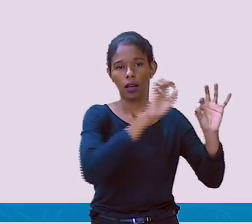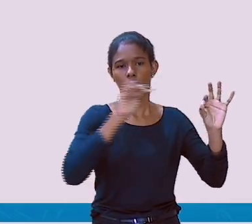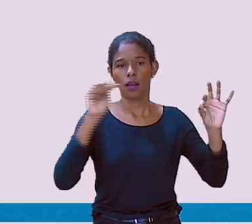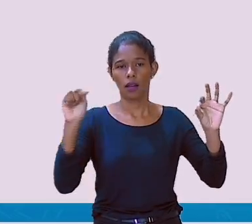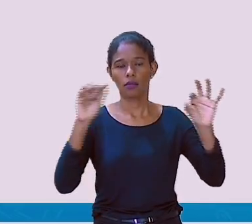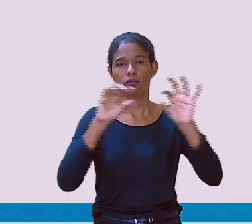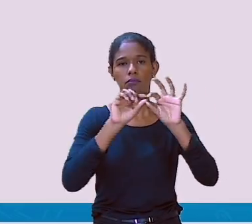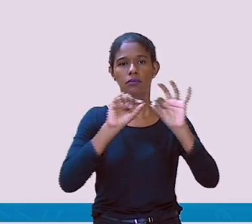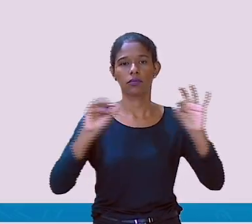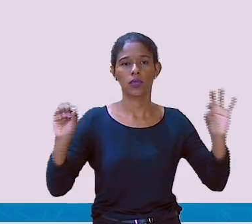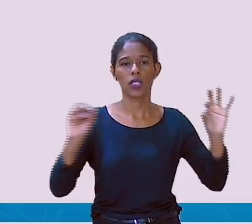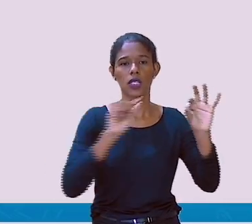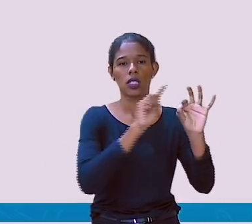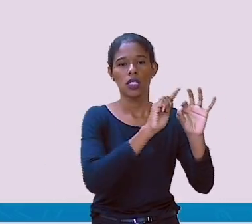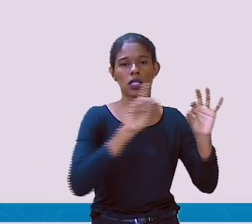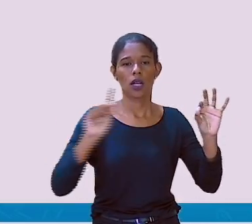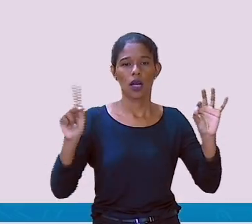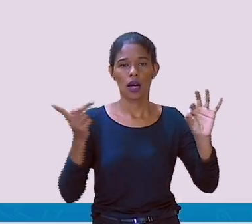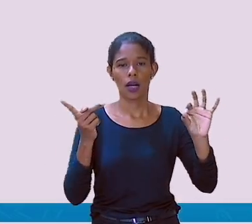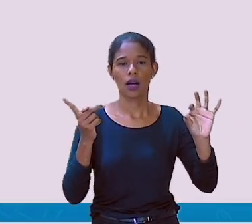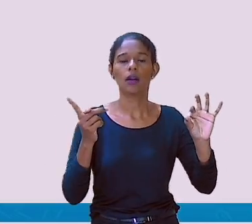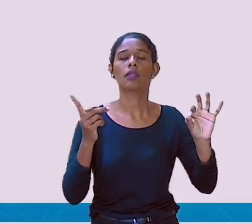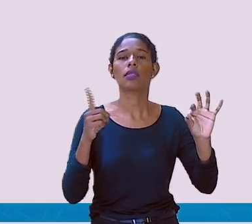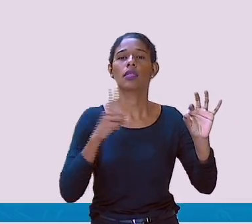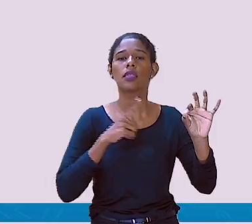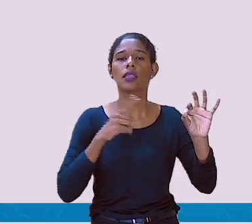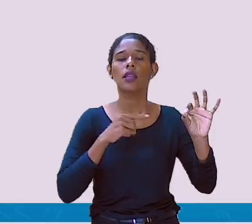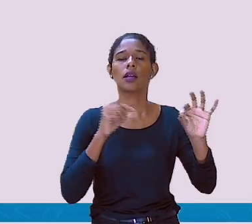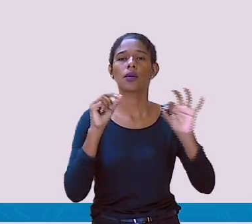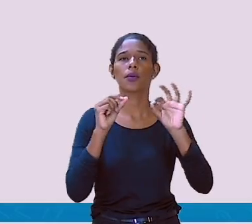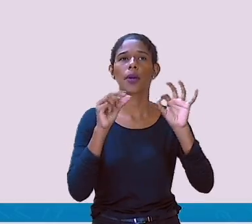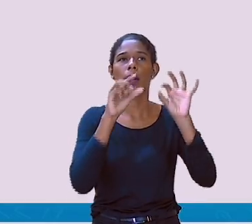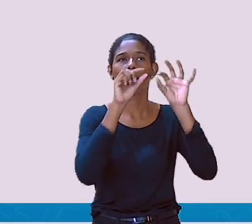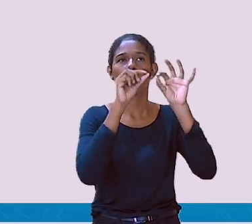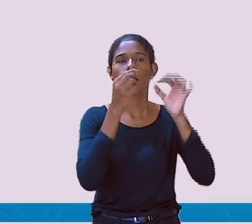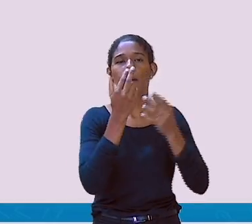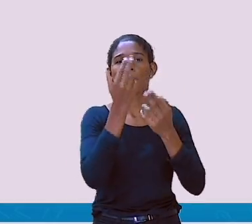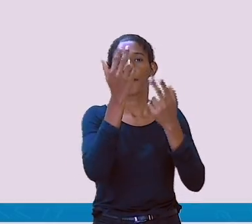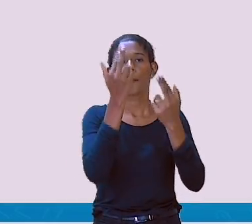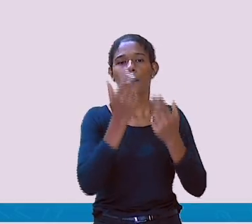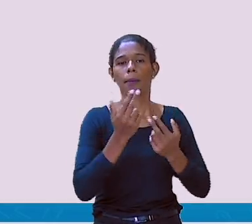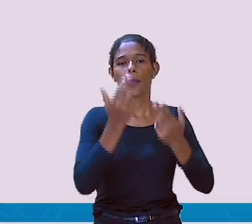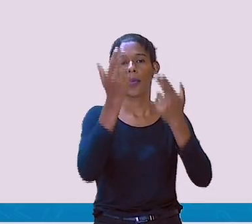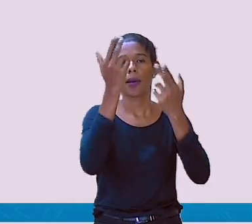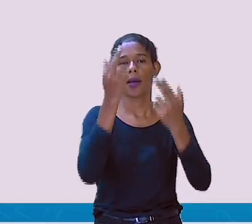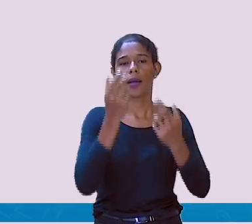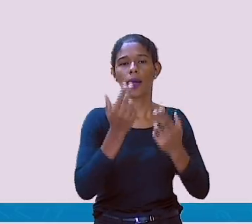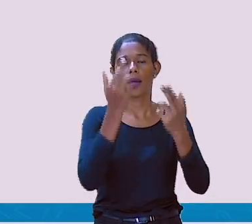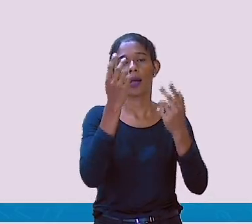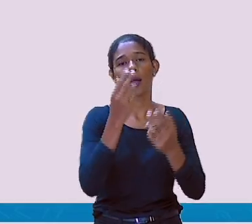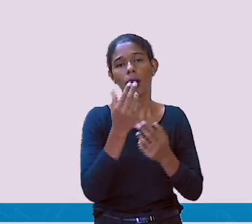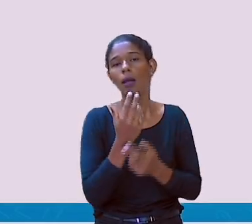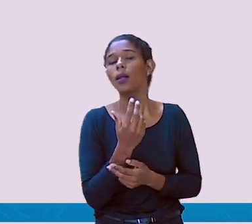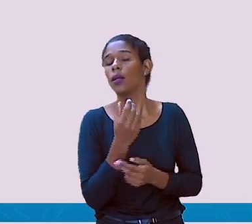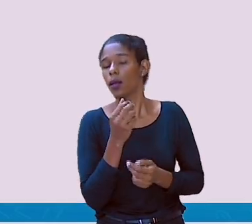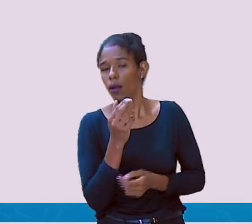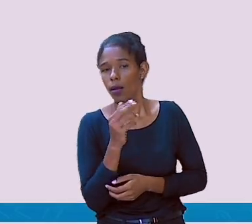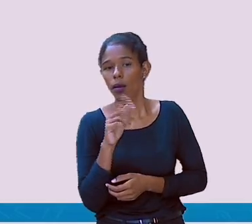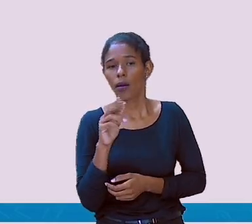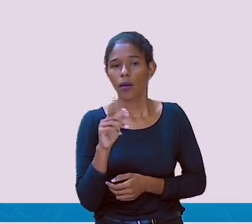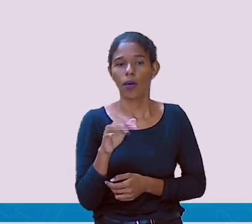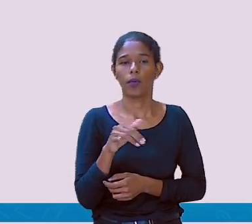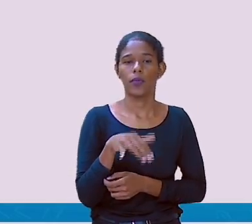ordem, eles formam uma proporção. Então, nós temos AB, X, está